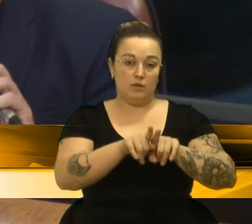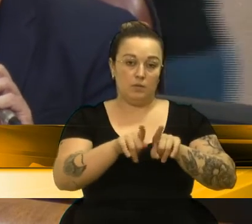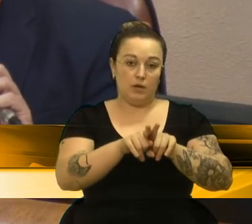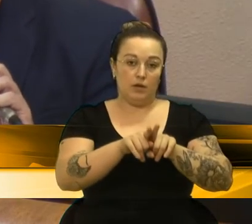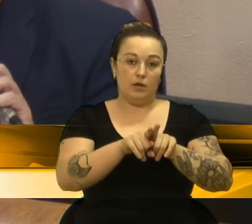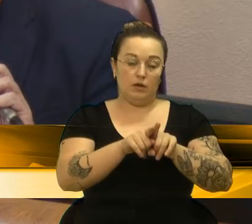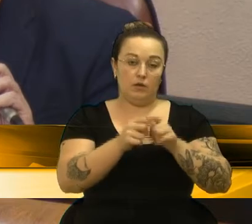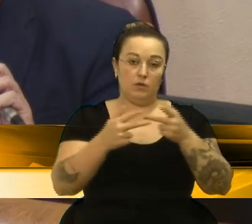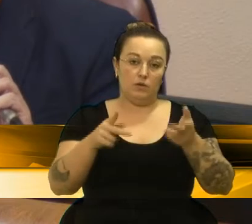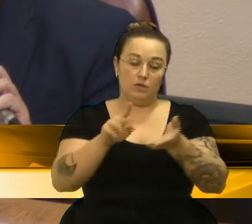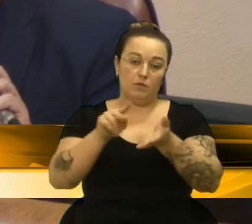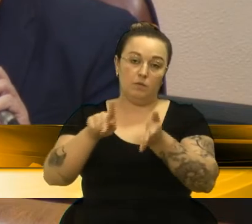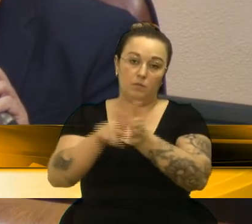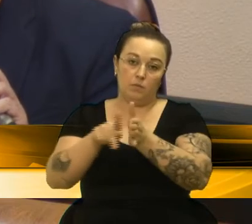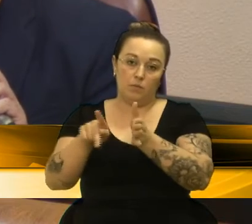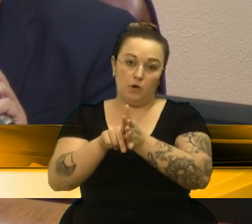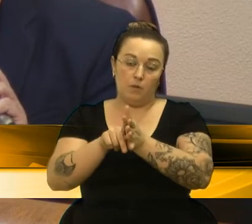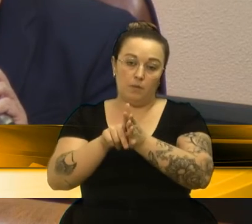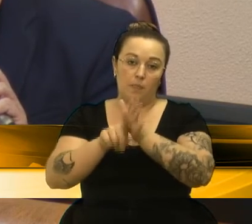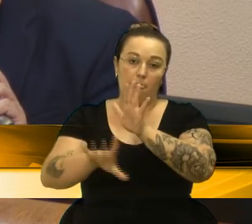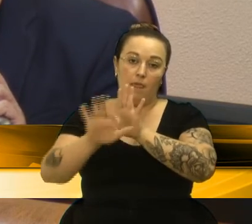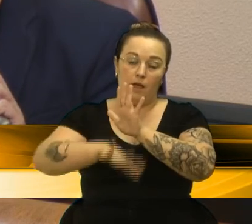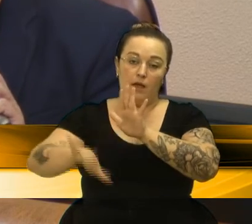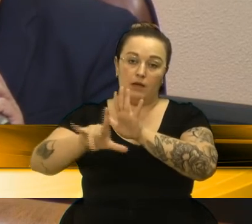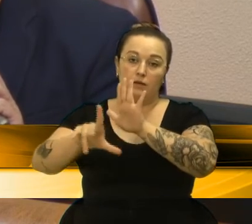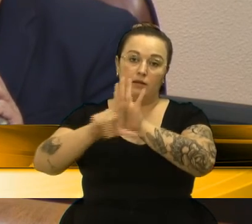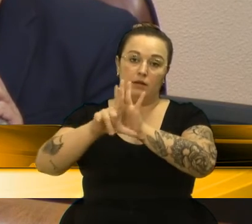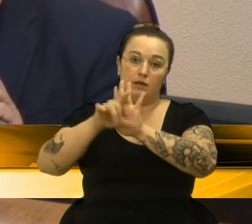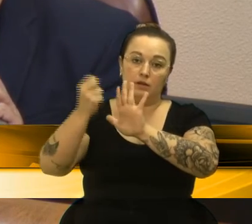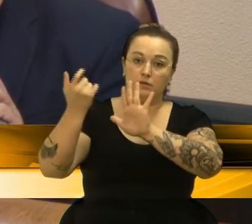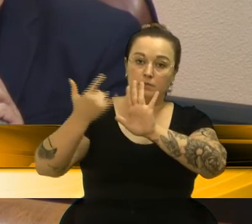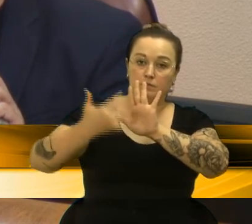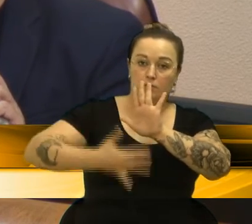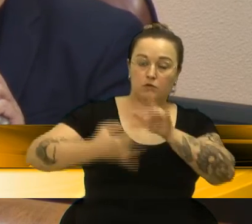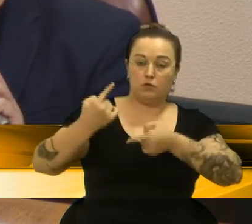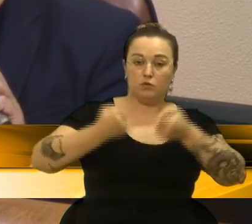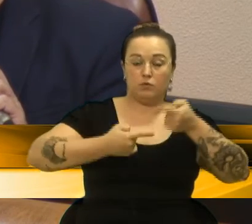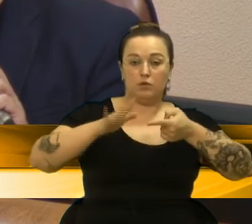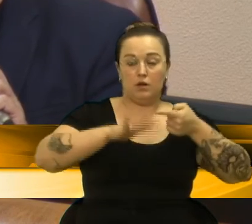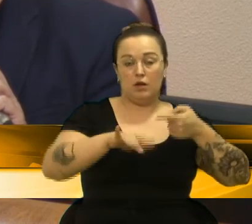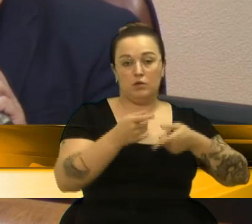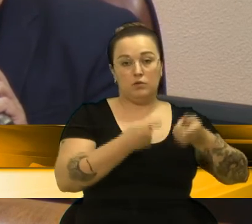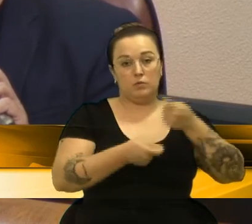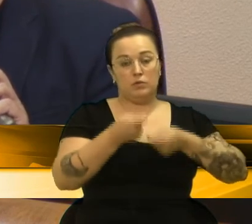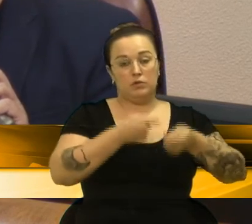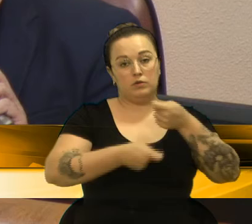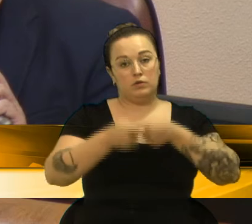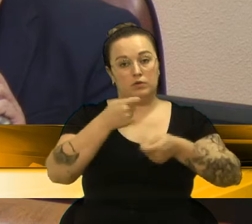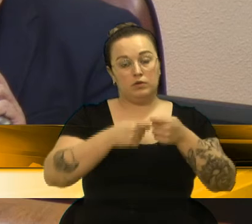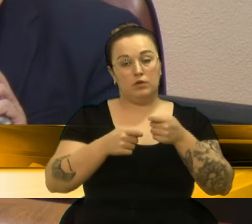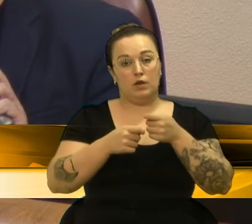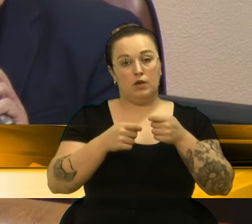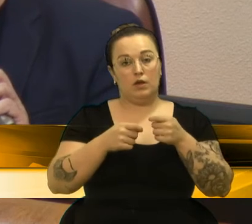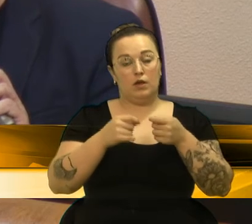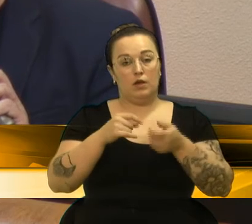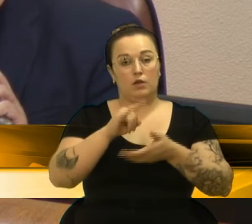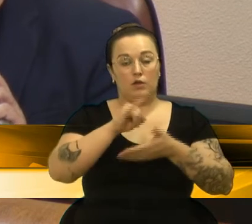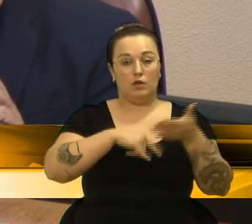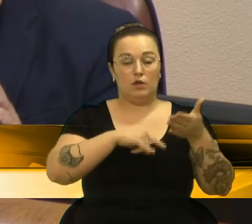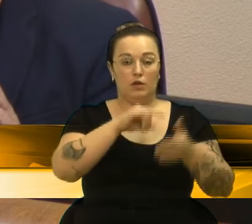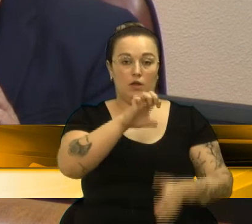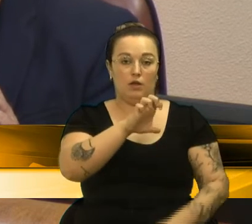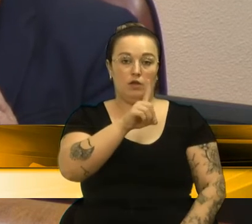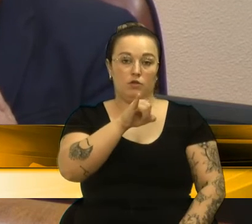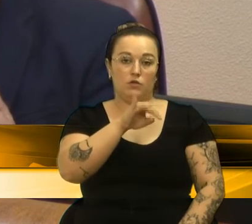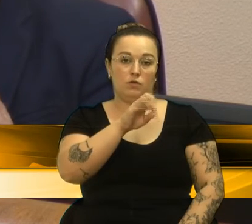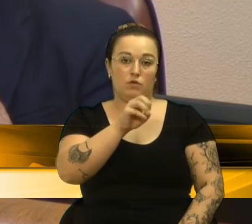infração disciplinar legalmente prevista e tipificada em lei. Tratado de Direito Administrativo Disciplinar, editora Forense, segunda edição, 2010, página